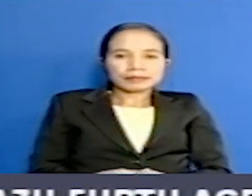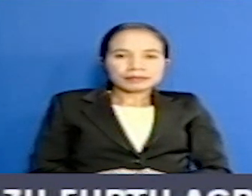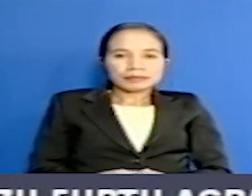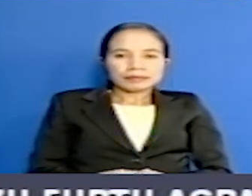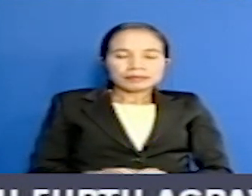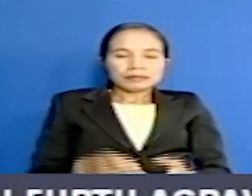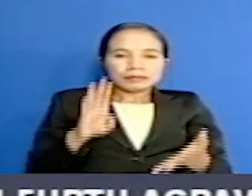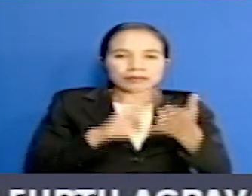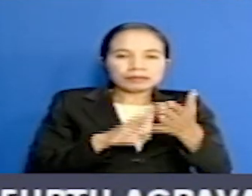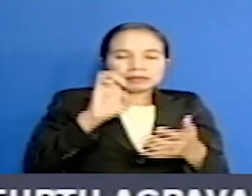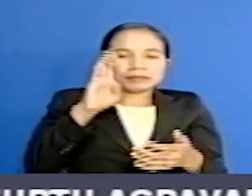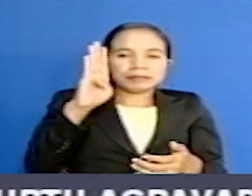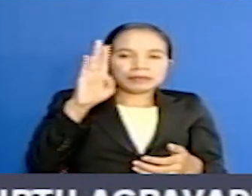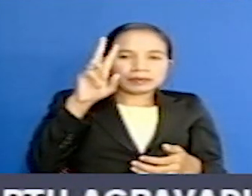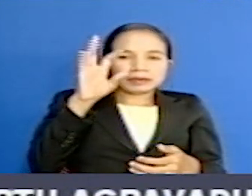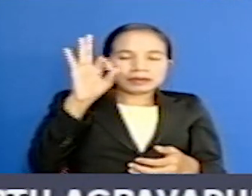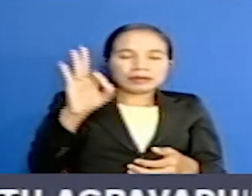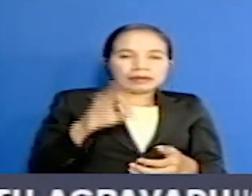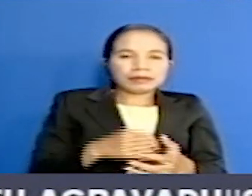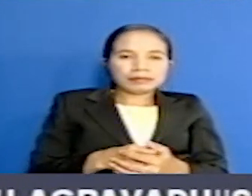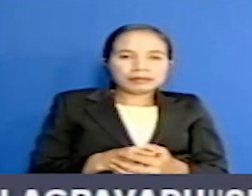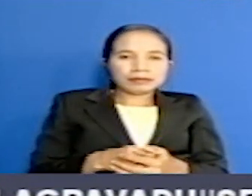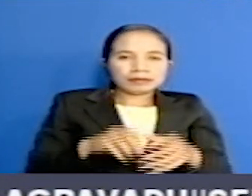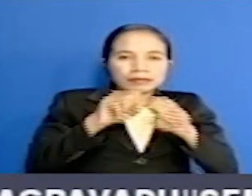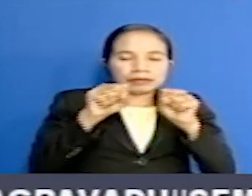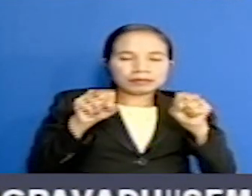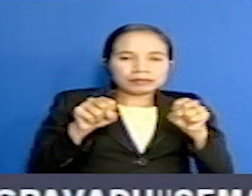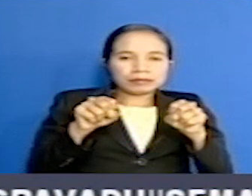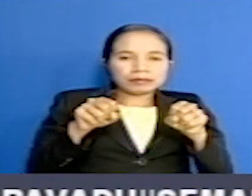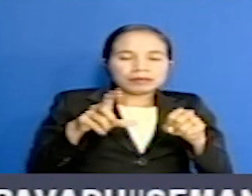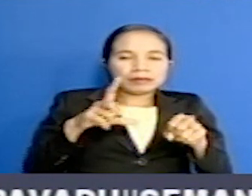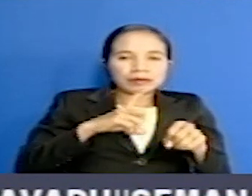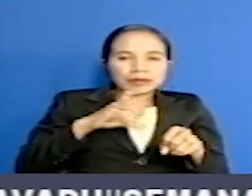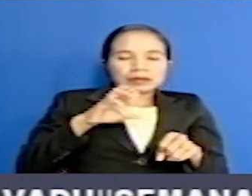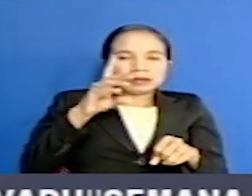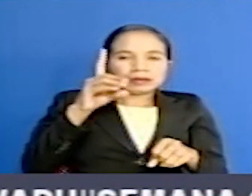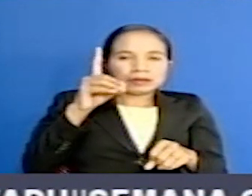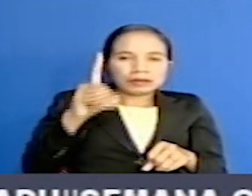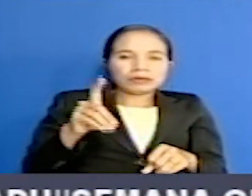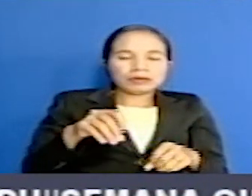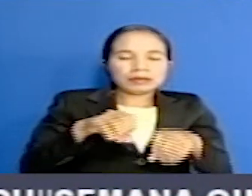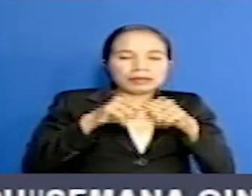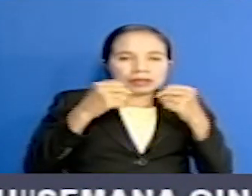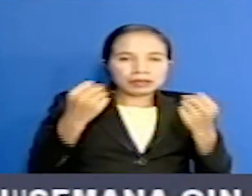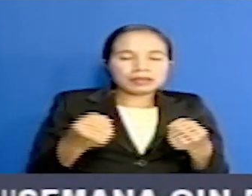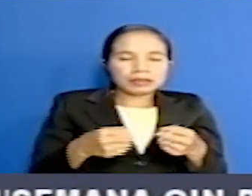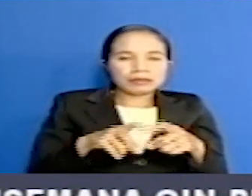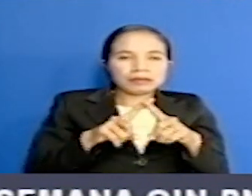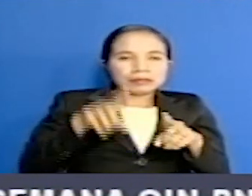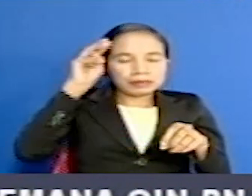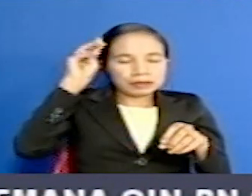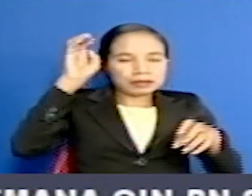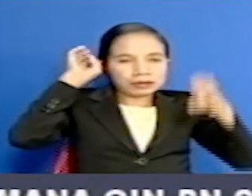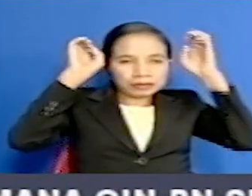Kondisaun Eskola EBF Raifusa Leubmera Suku Faturilau Lequidoe at grave. Mai bem Ministério da